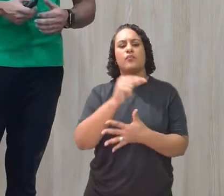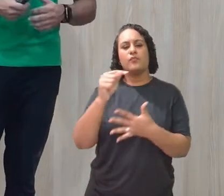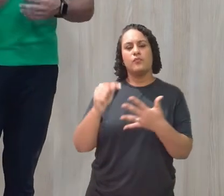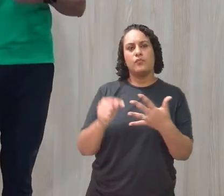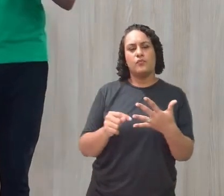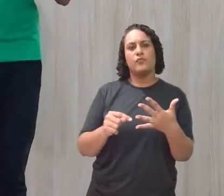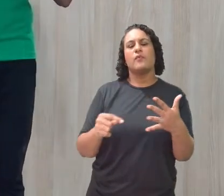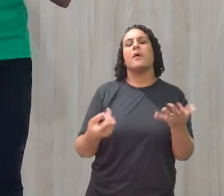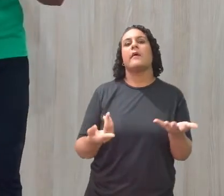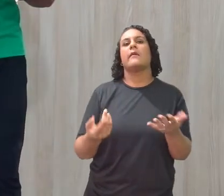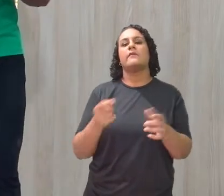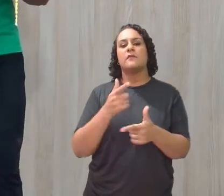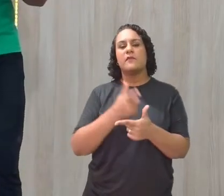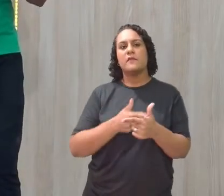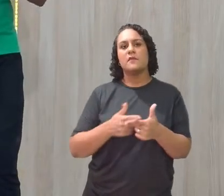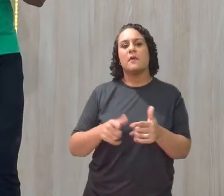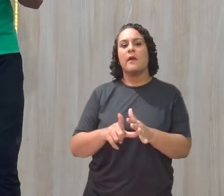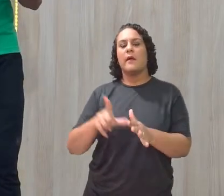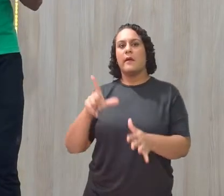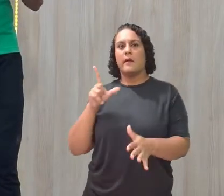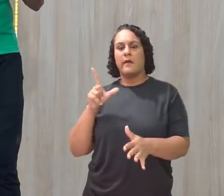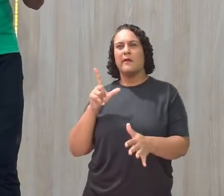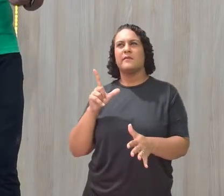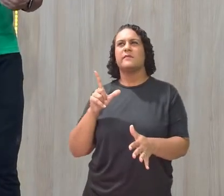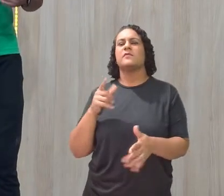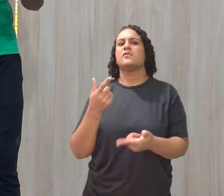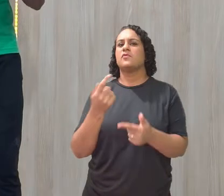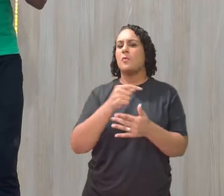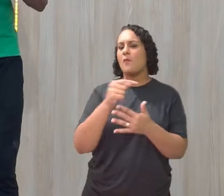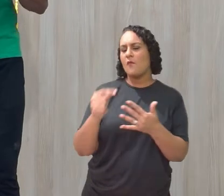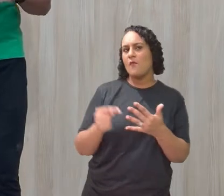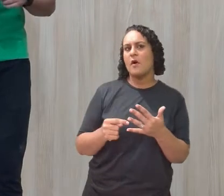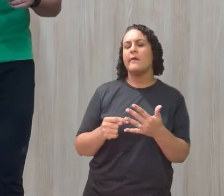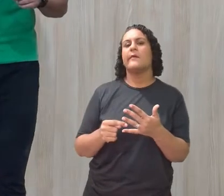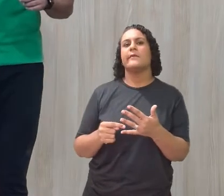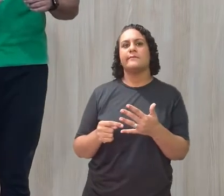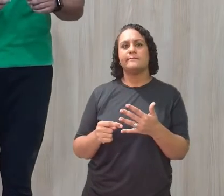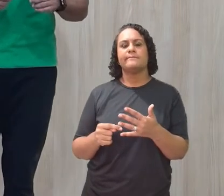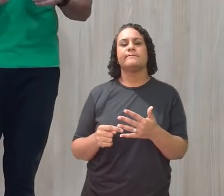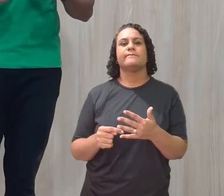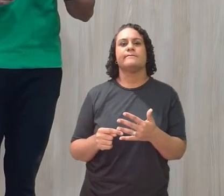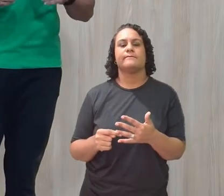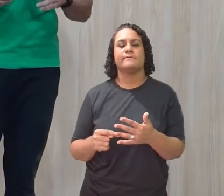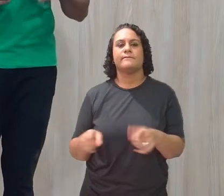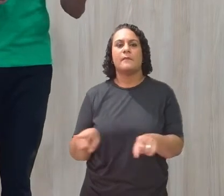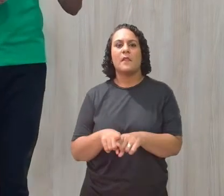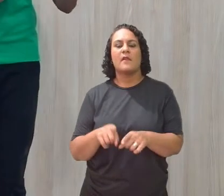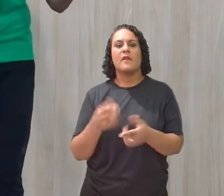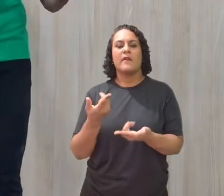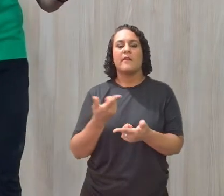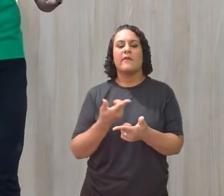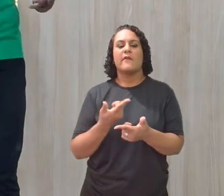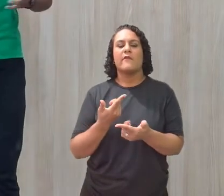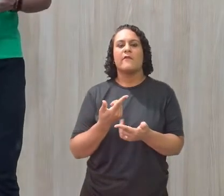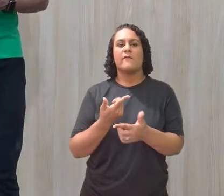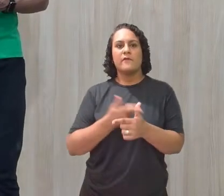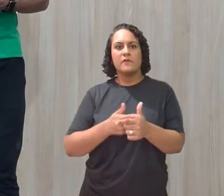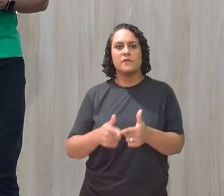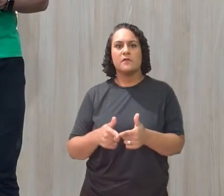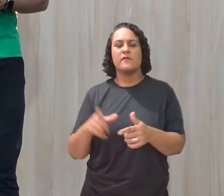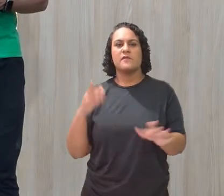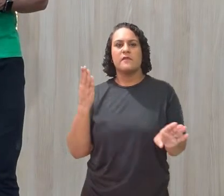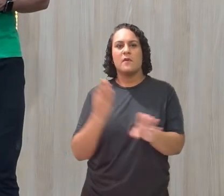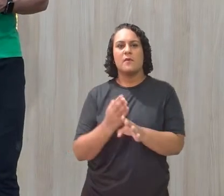divisibilidade. Antes dessas aulas de critérios de divisibilidade, você vai encontrar também a ideia dos múltiplos e divisores